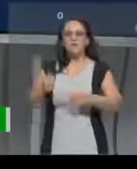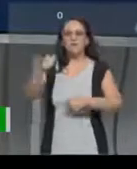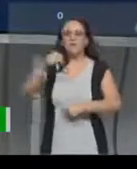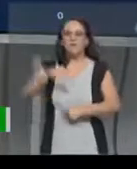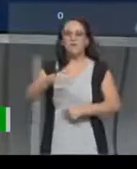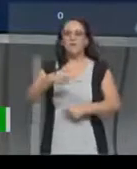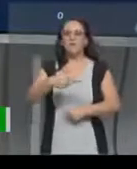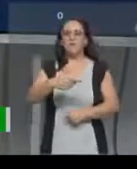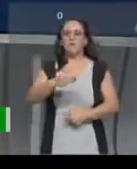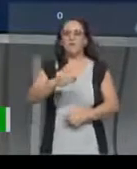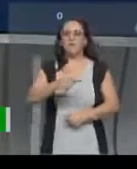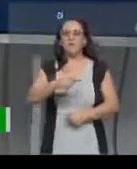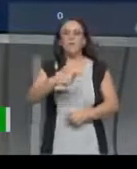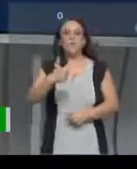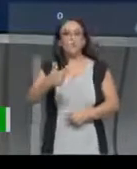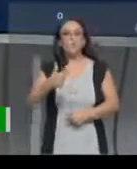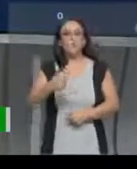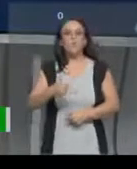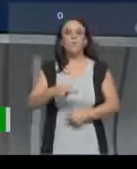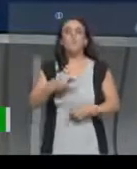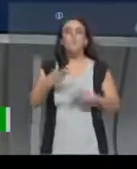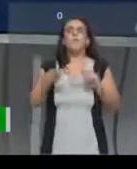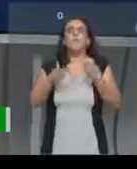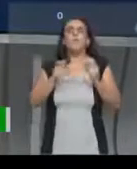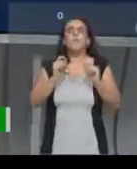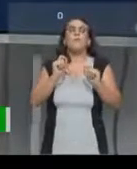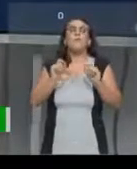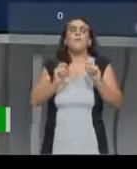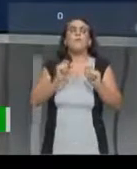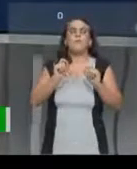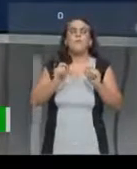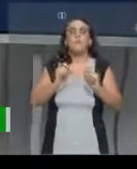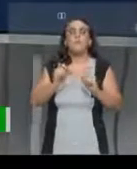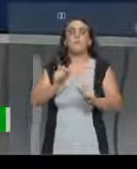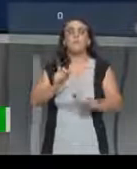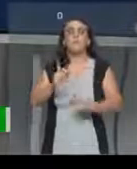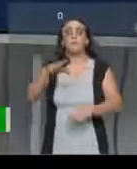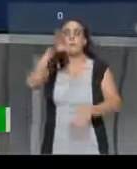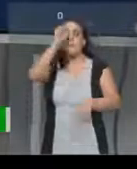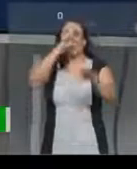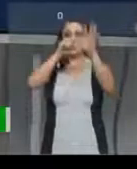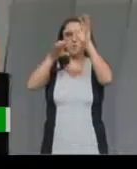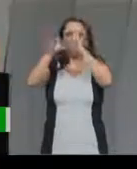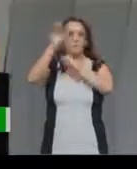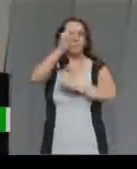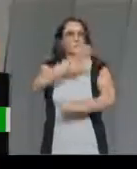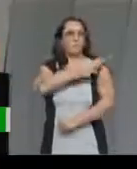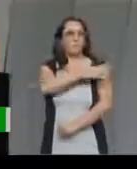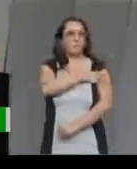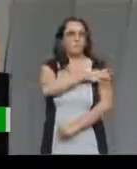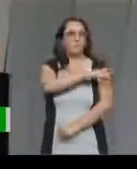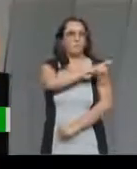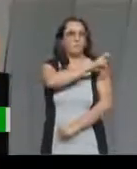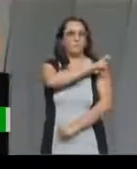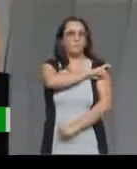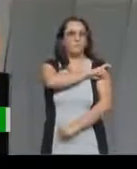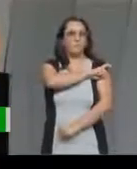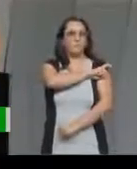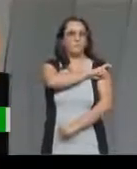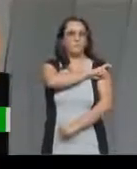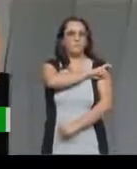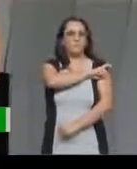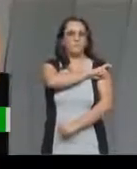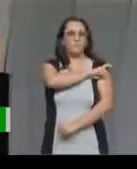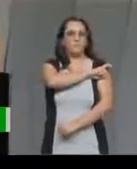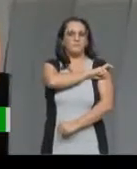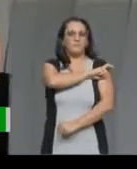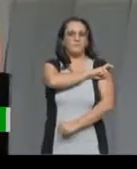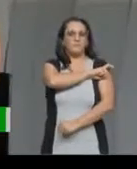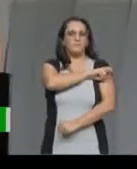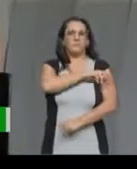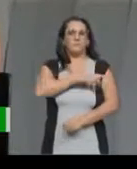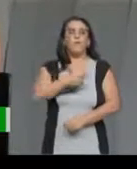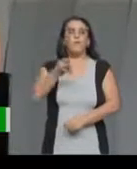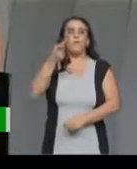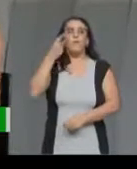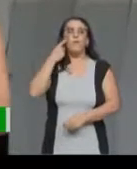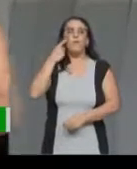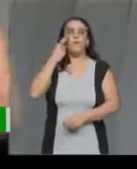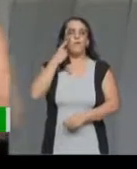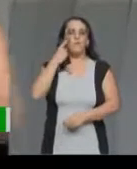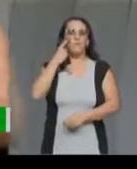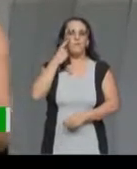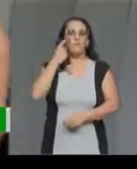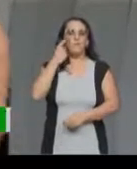ano. Conta pra gente aí o que os alunos viram no quarto e no quinto ano hoje. No quarto ano, nós vimos